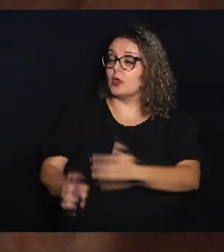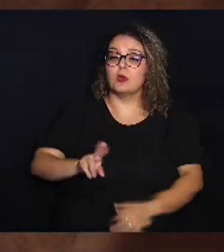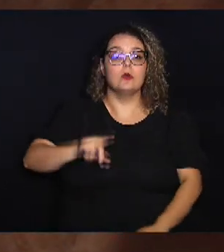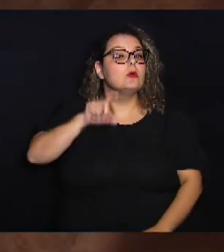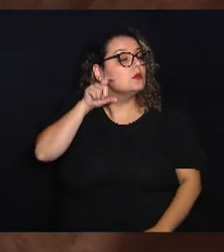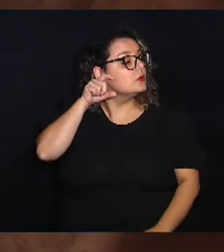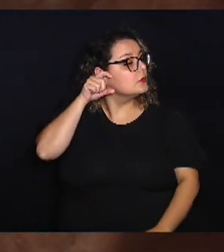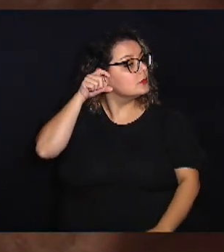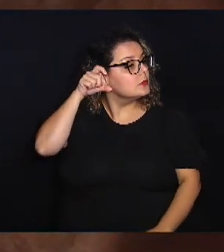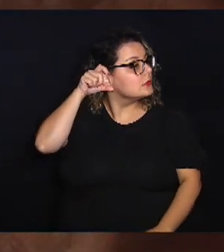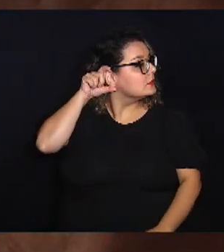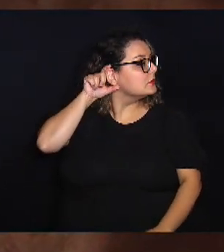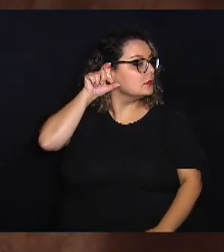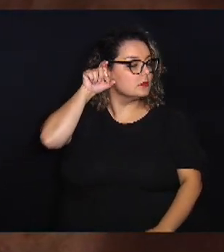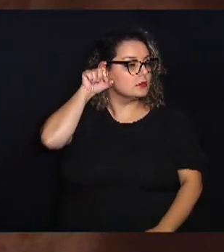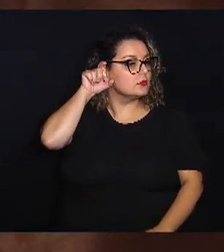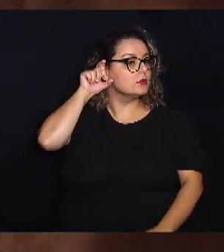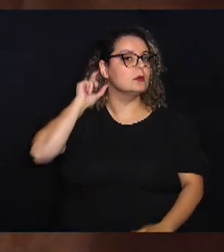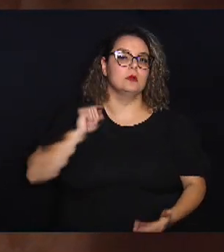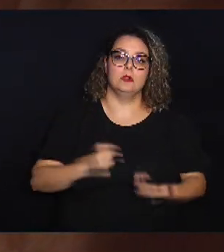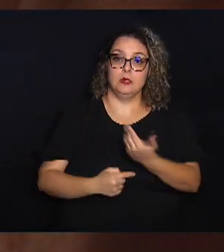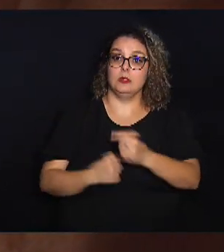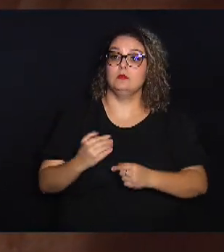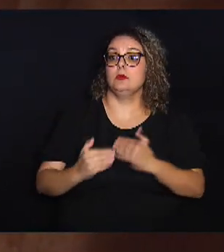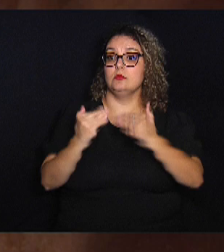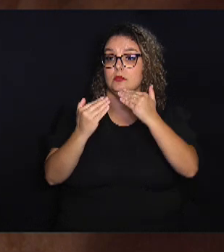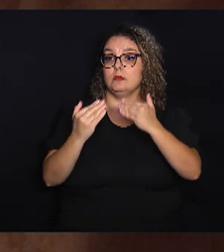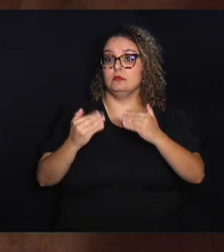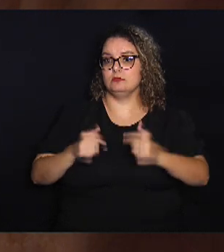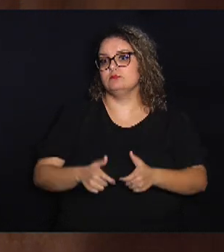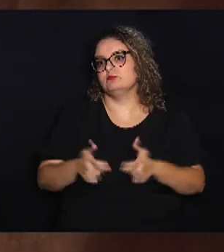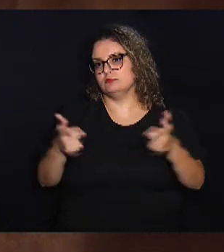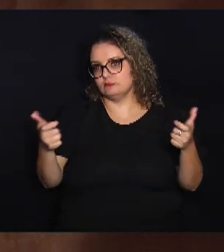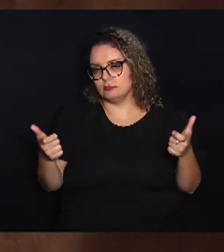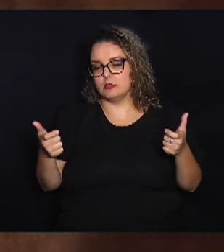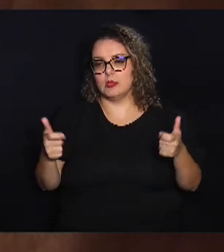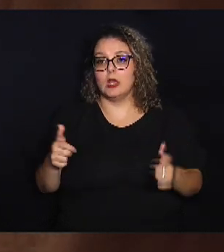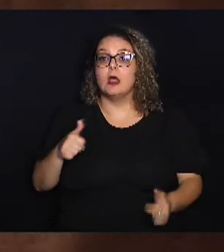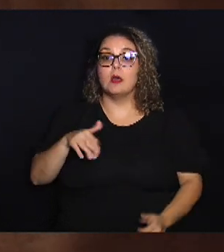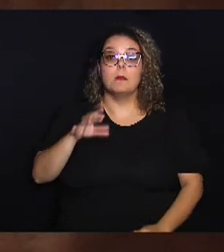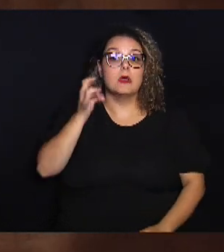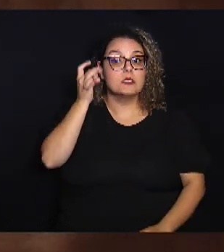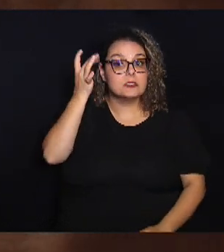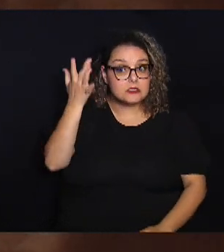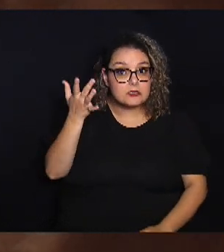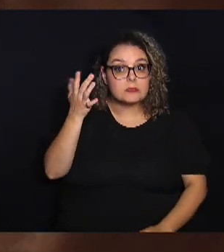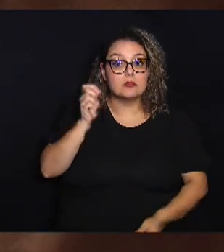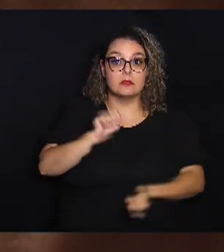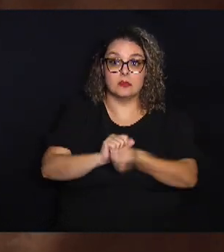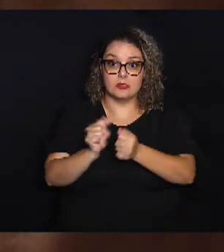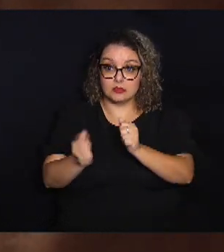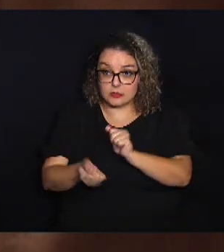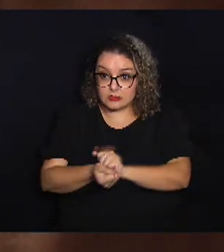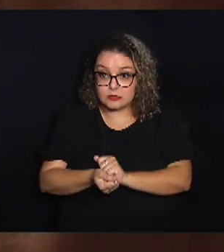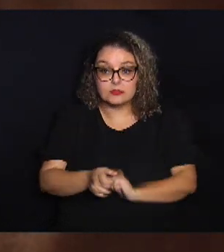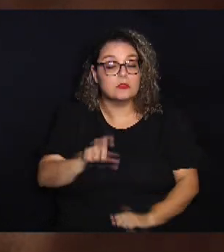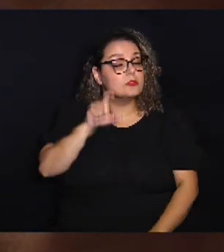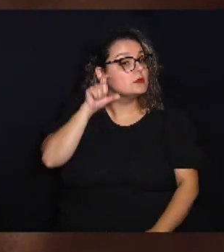a tecnologia dos aparelhos evoluíram muito, é muito mais fácil a adaptação de um